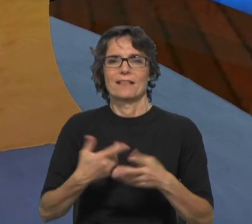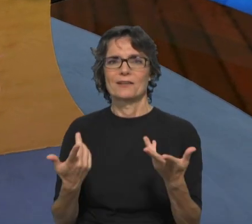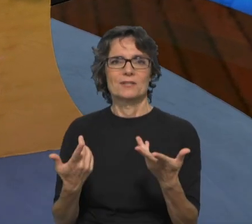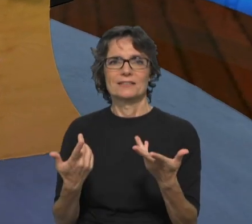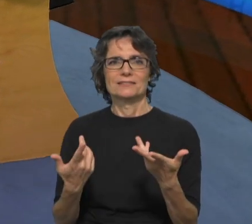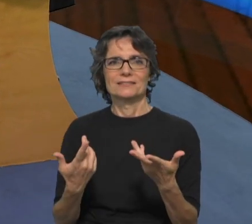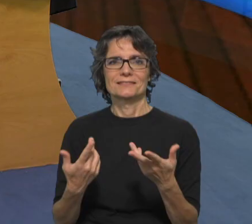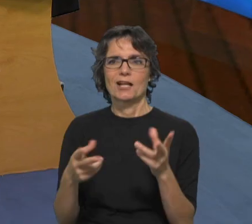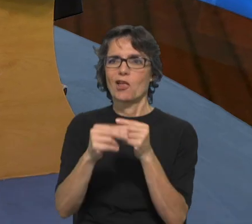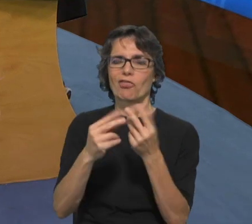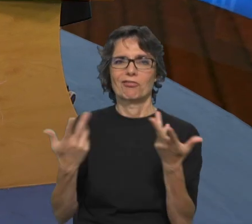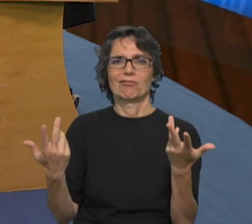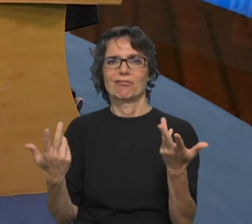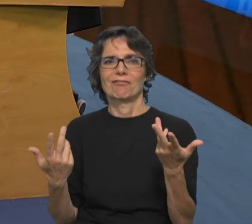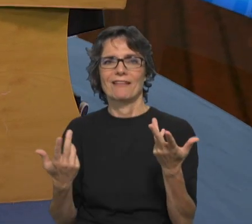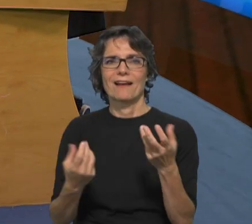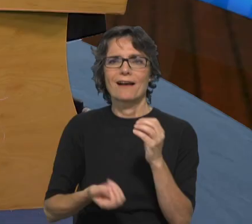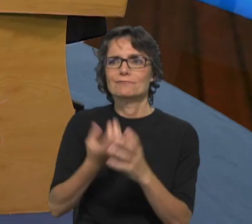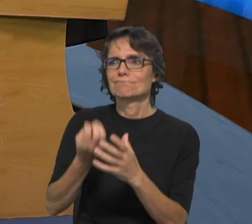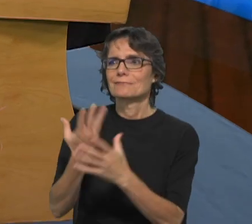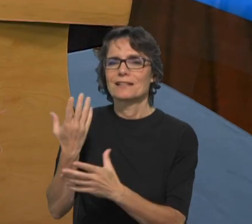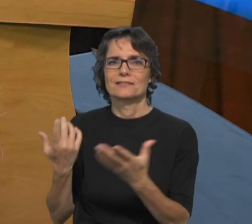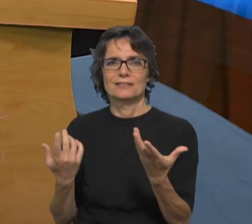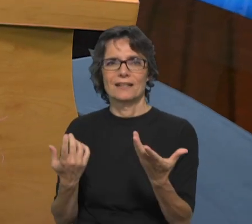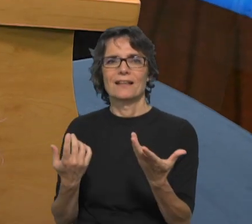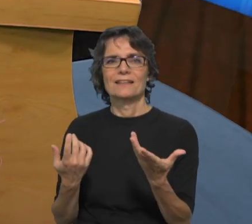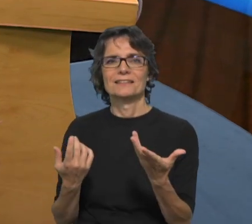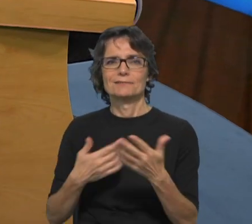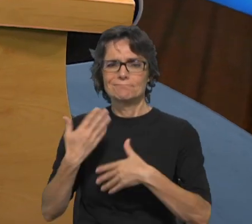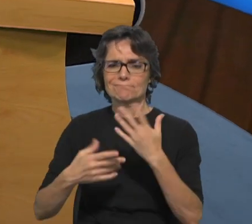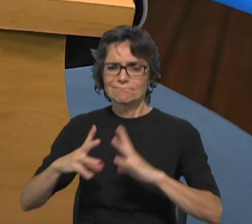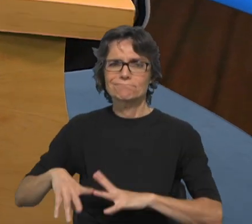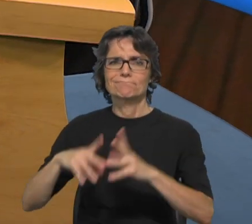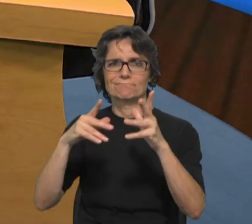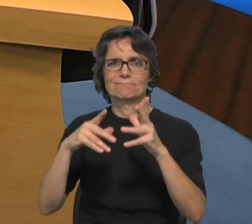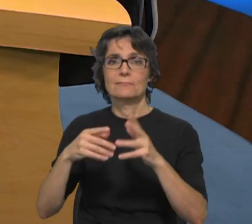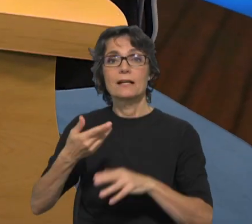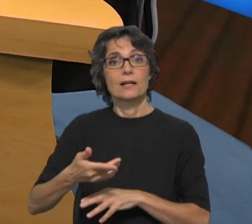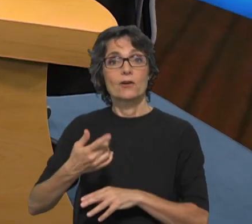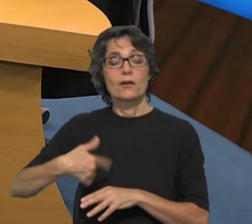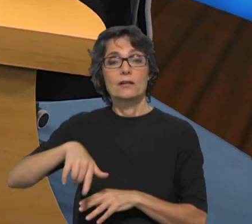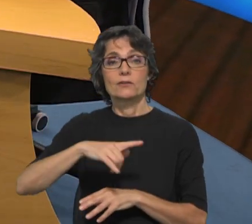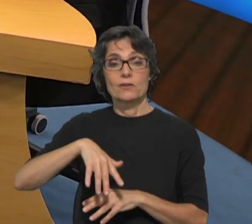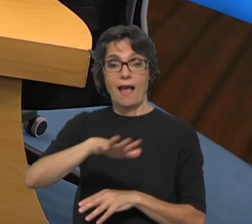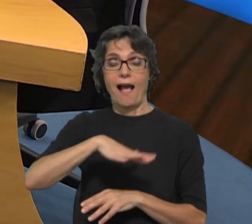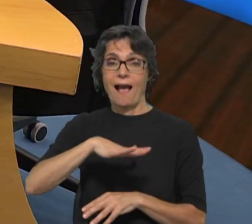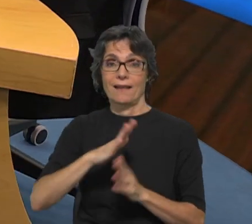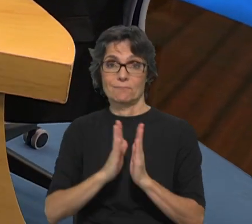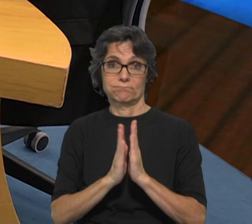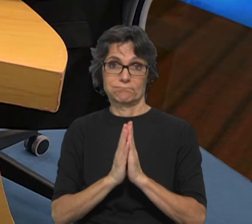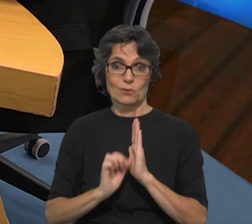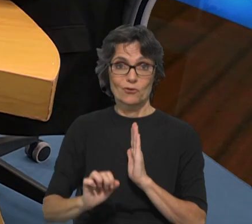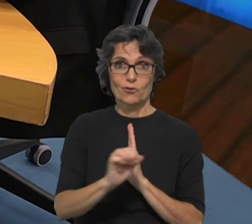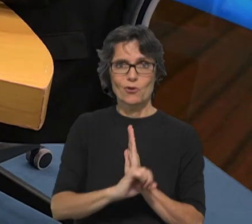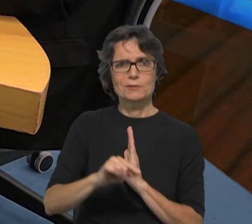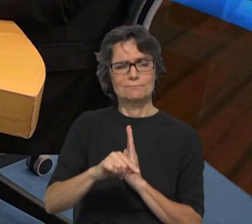para estimular e ajudar a avançar. E penso que agora, neste momento, fica uma diocese, por um lado, um bocadinho